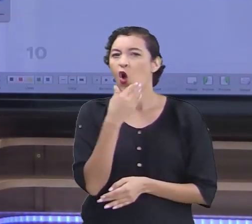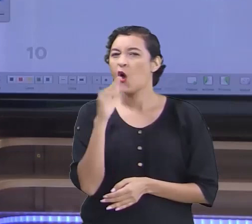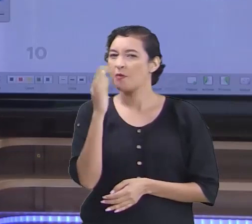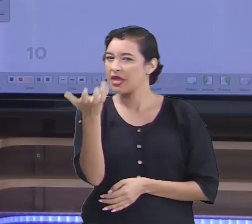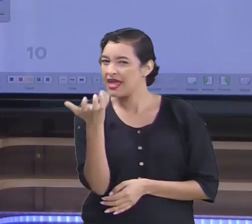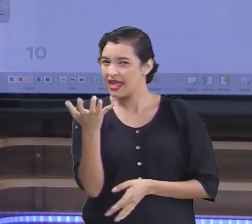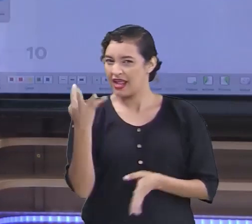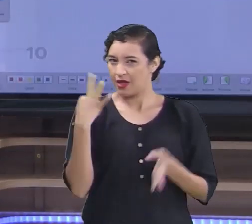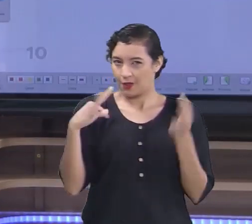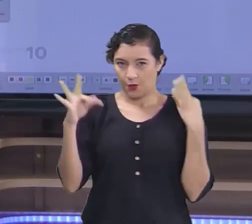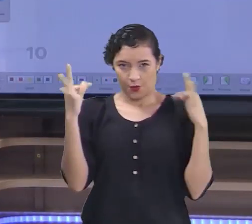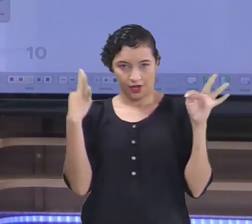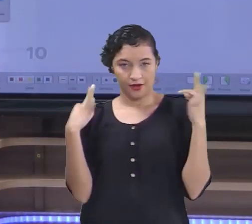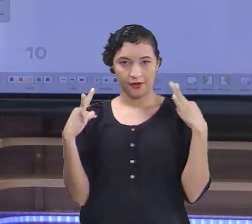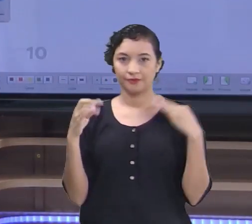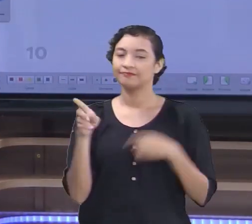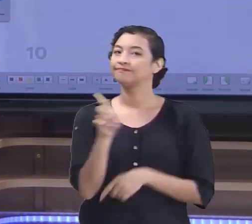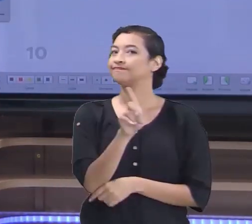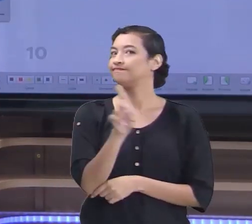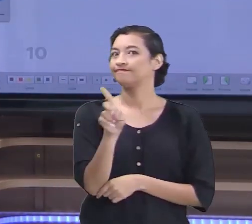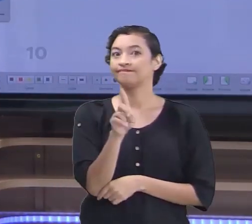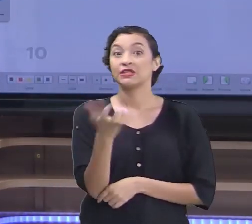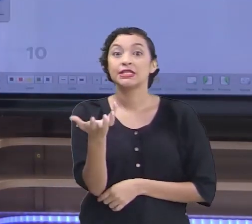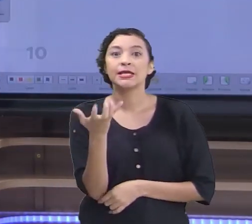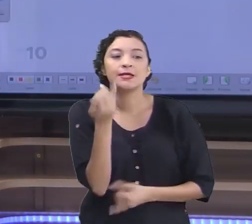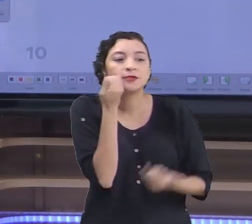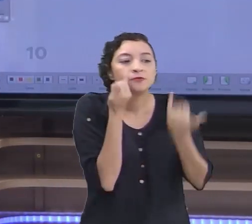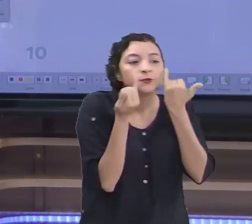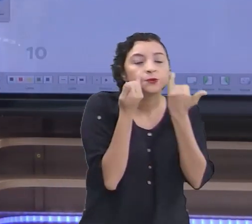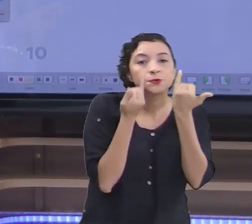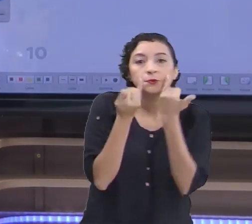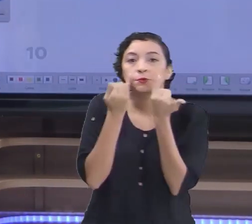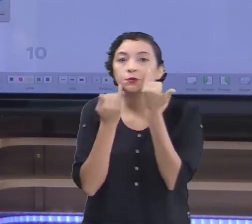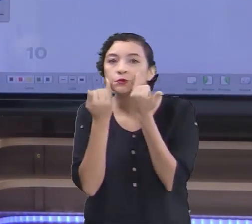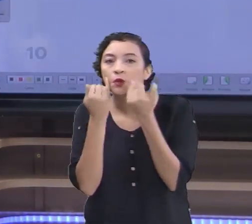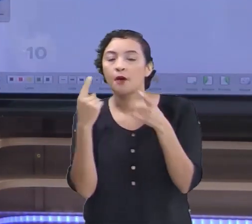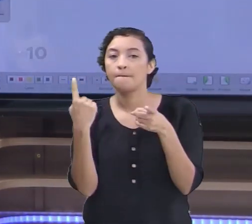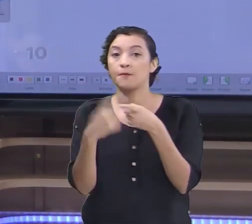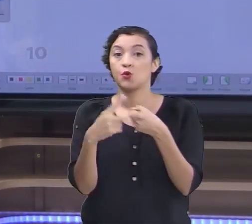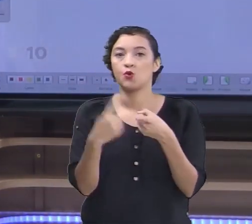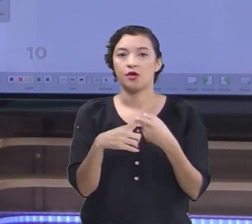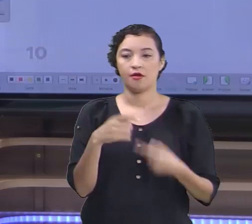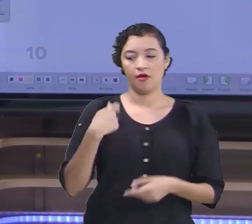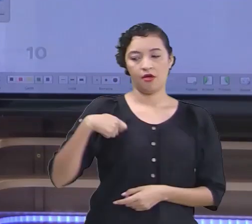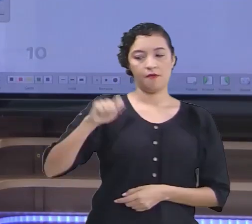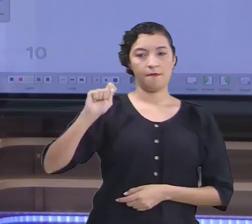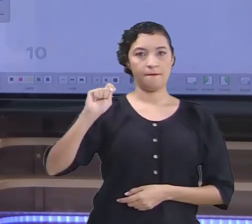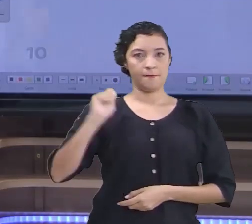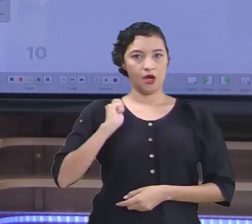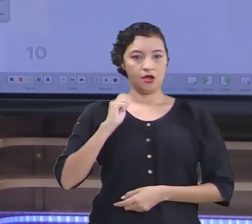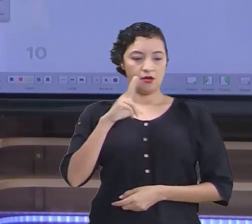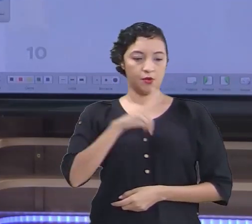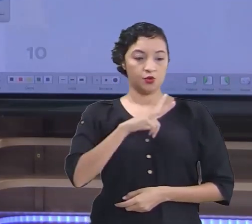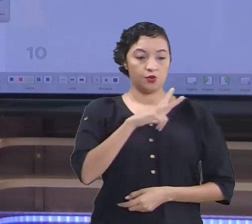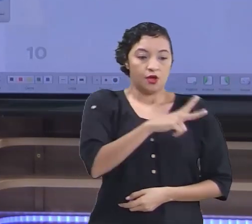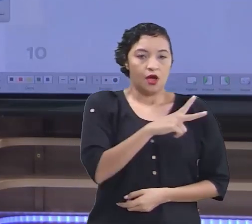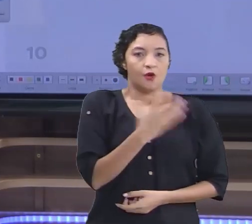turismo? Francisco queria informações, porque tanto Espanha como Portugal, eles queriam,